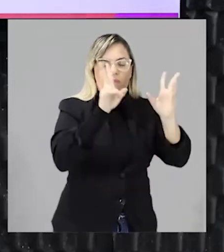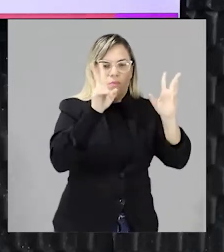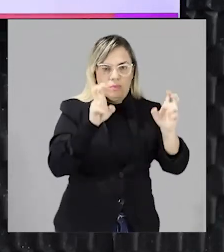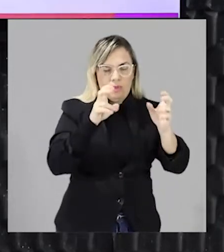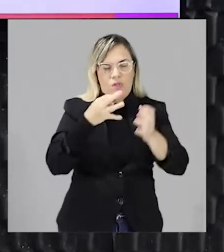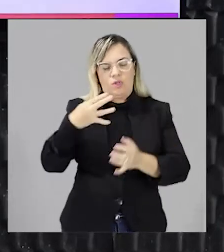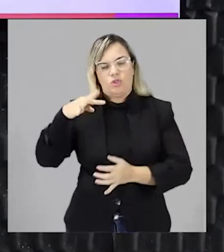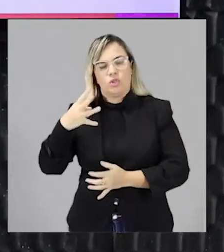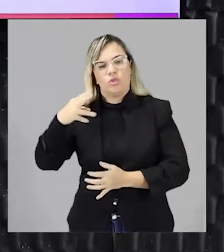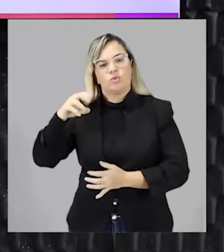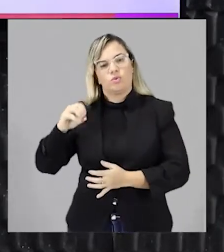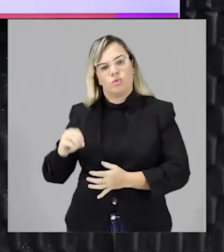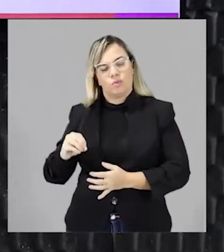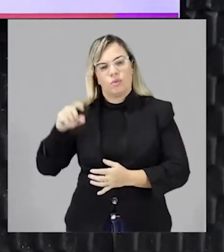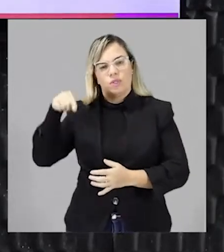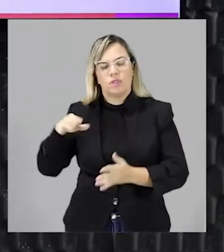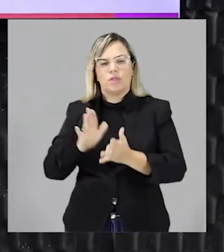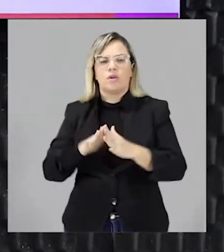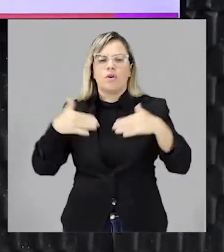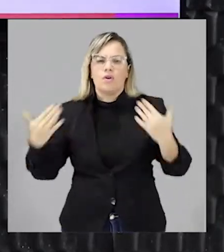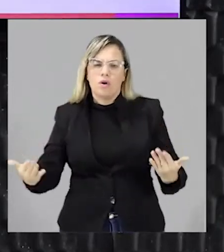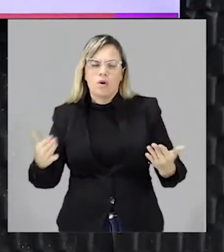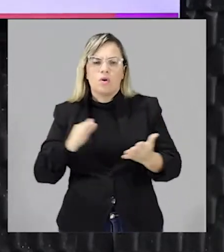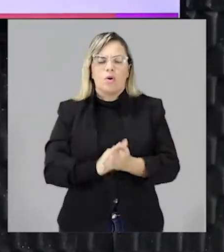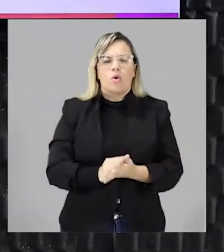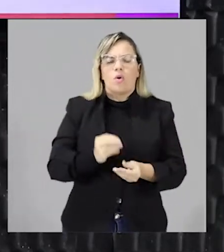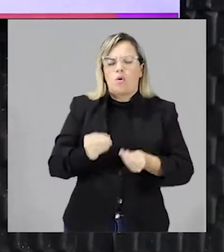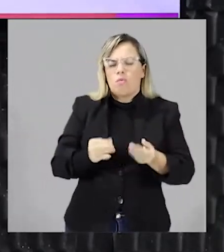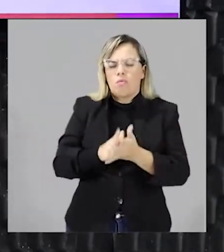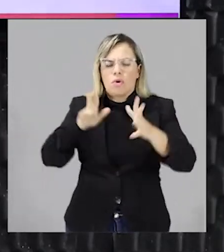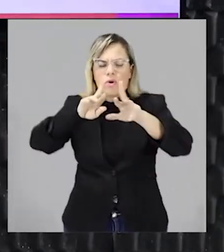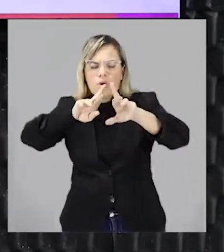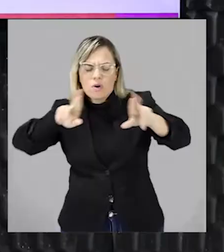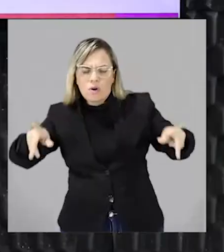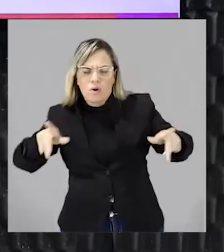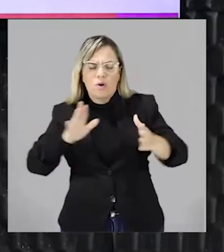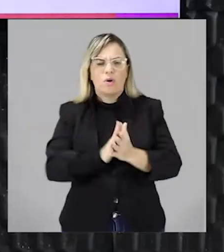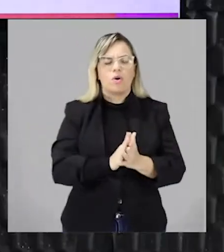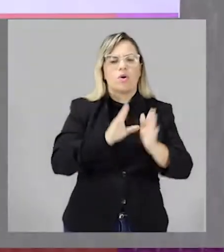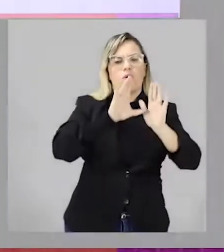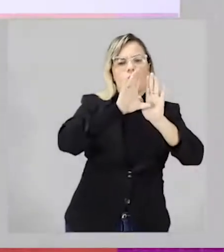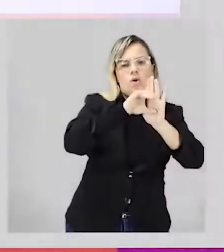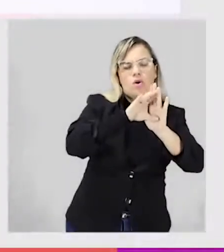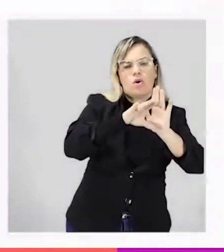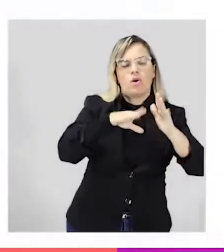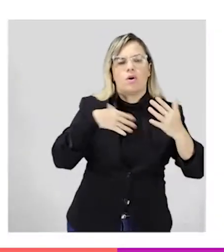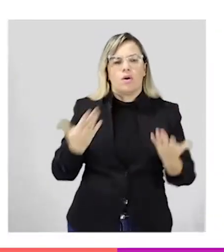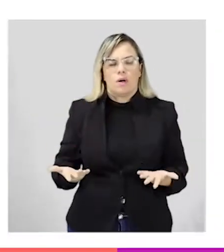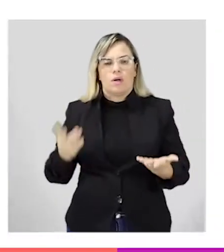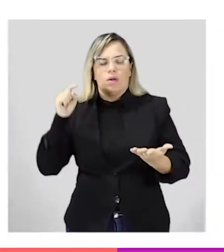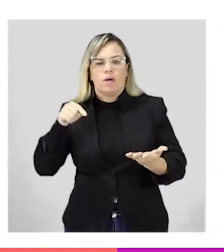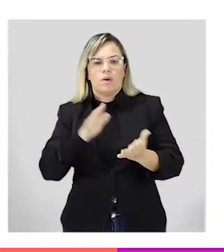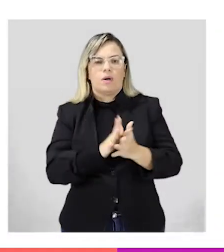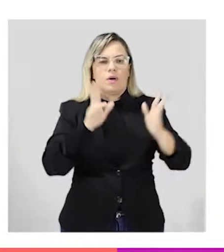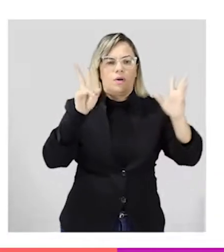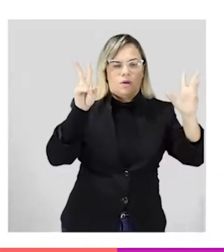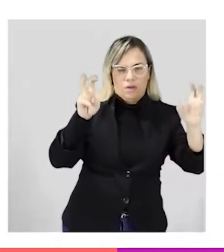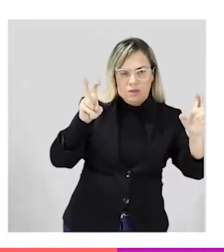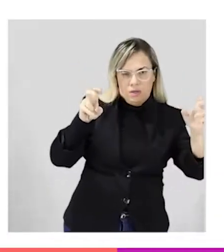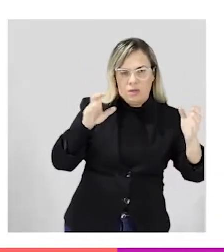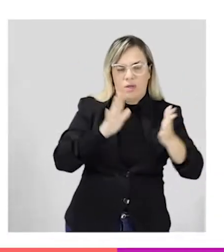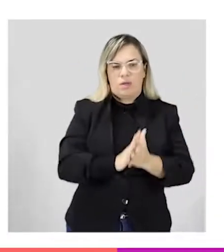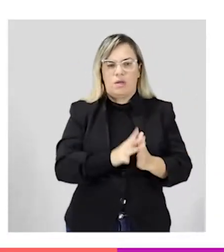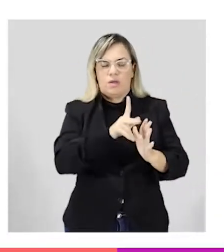e título. Vamos fazer essa diferença entre os dois conceitos. Tema. O tema desta edição do